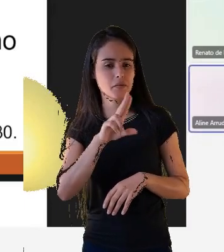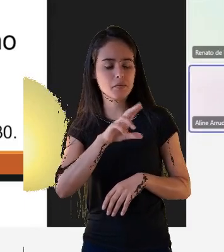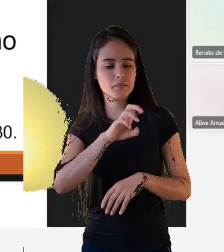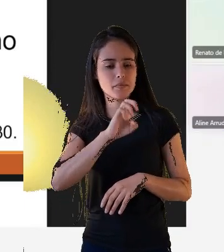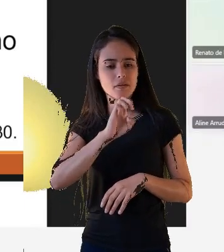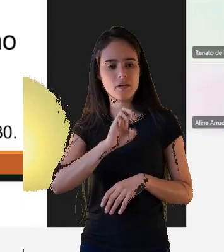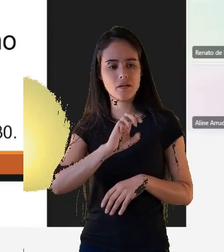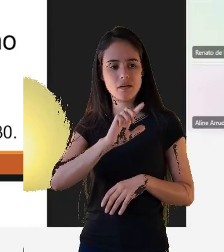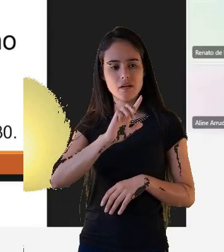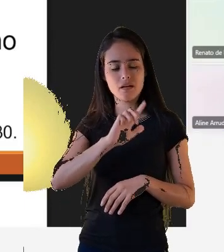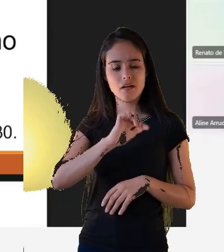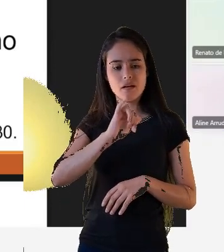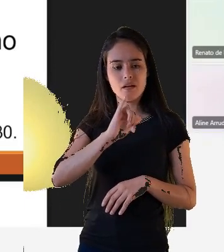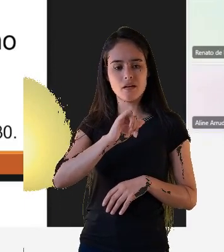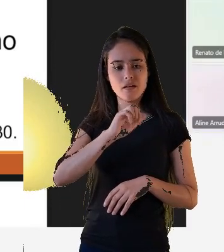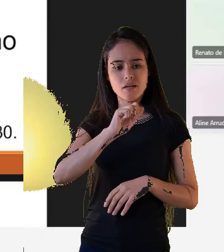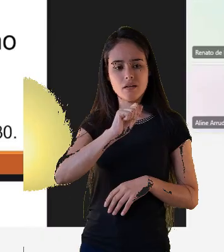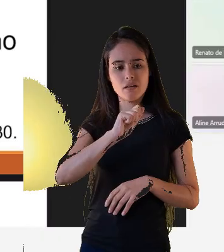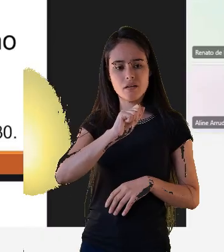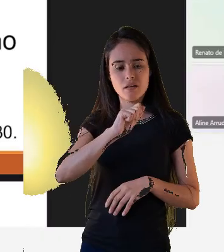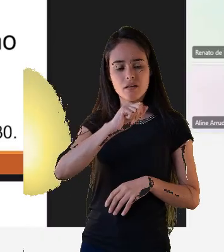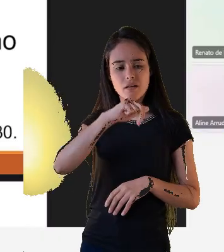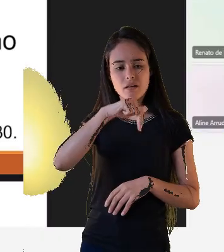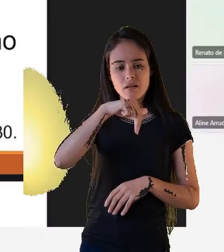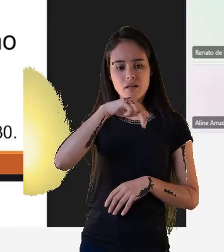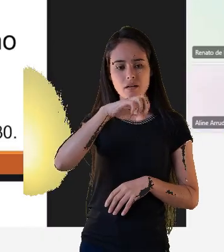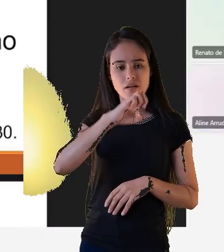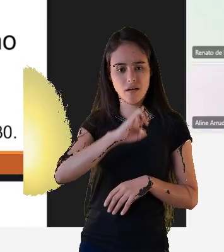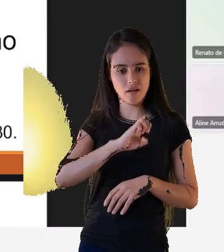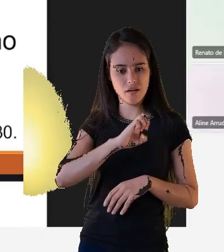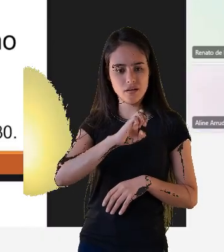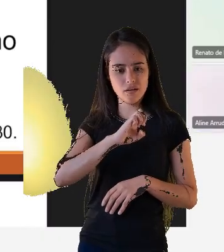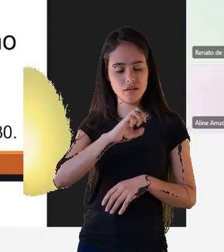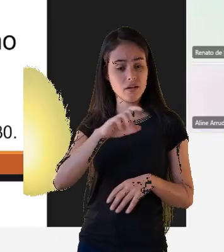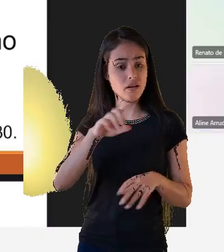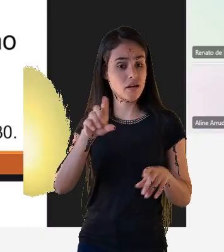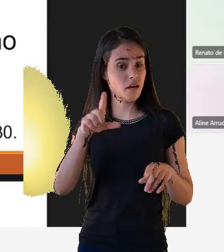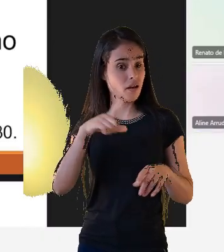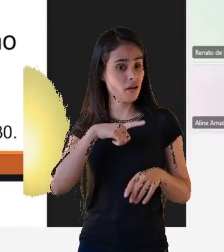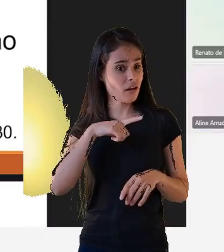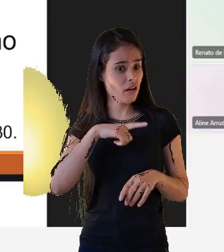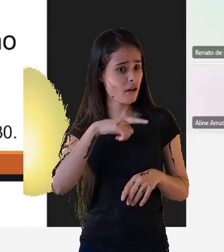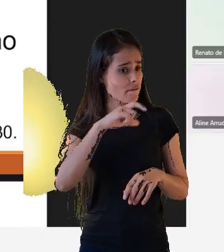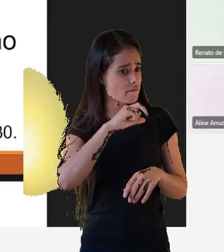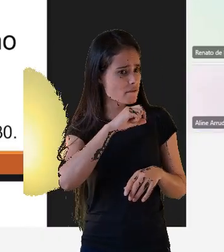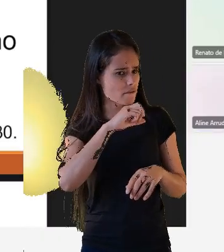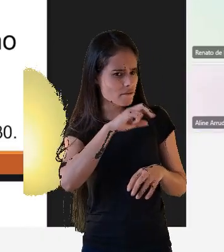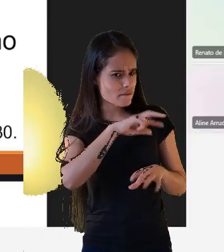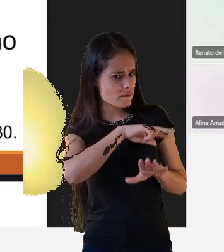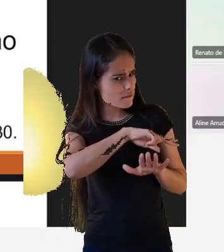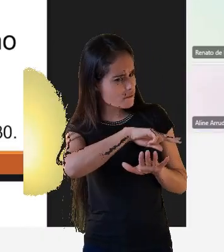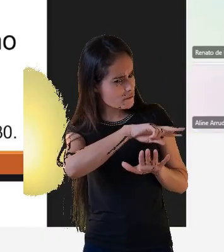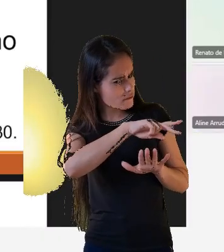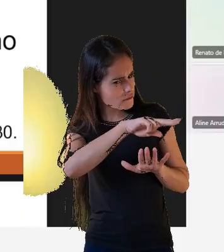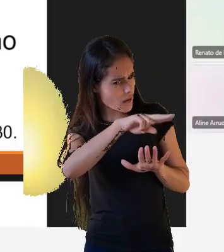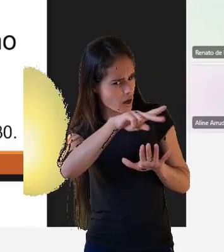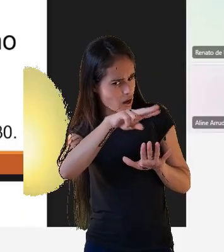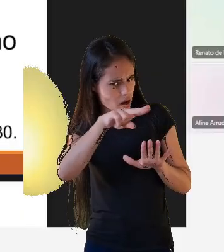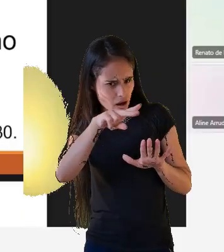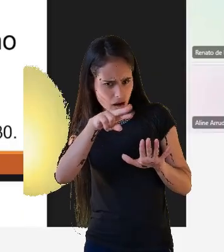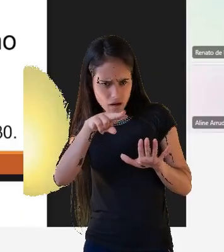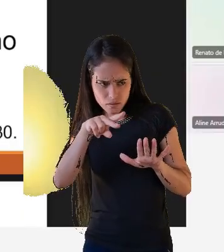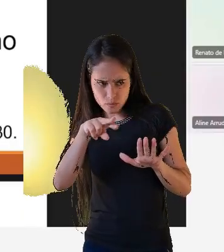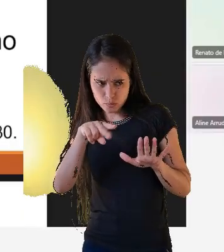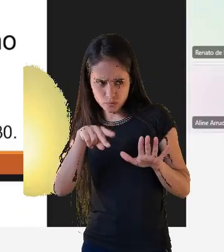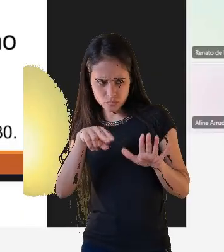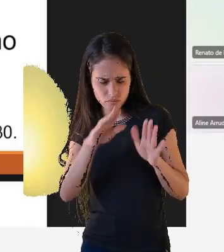Marques, Eliane Marques. Ainda bem que a Aline está aqui. Eu tô péssima hoje para lembrar nomes, né?